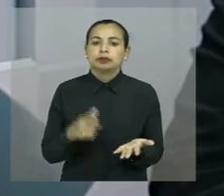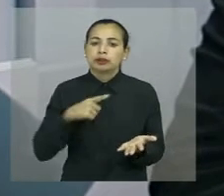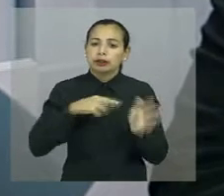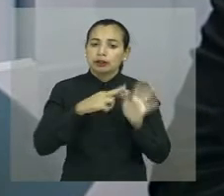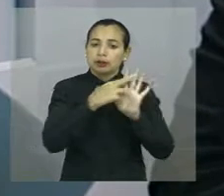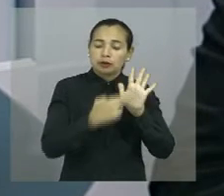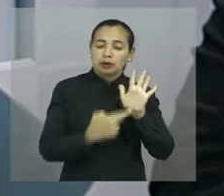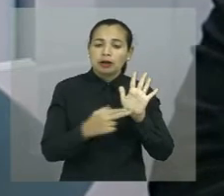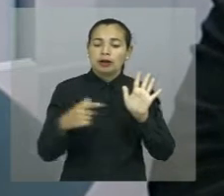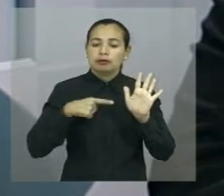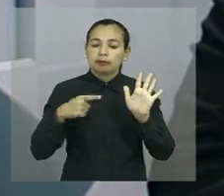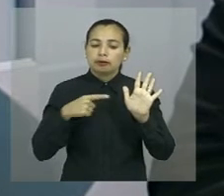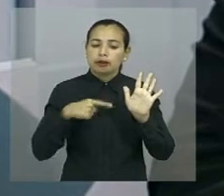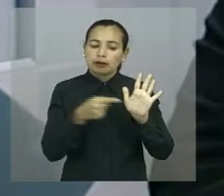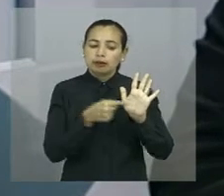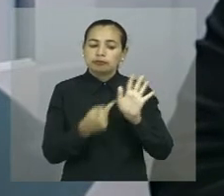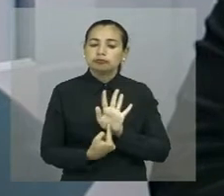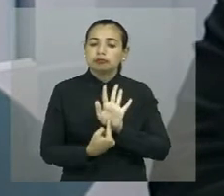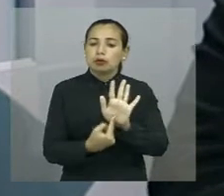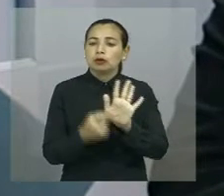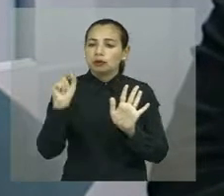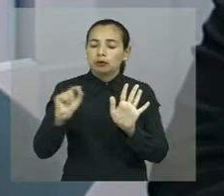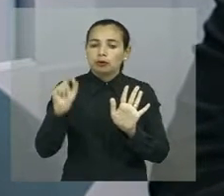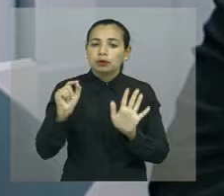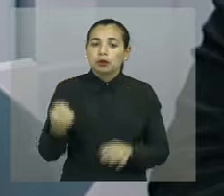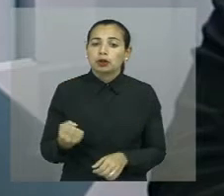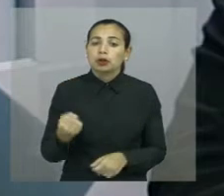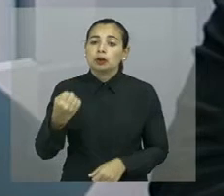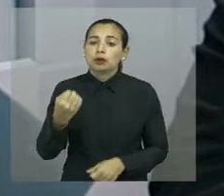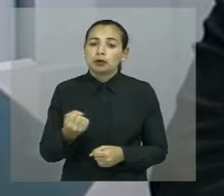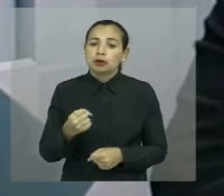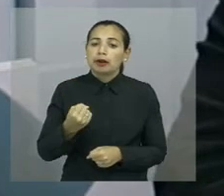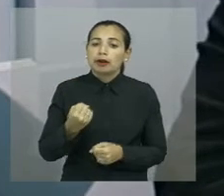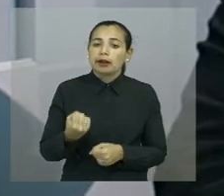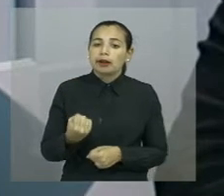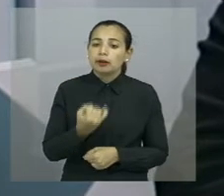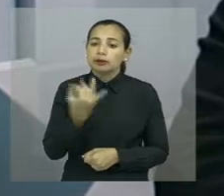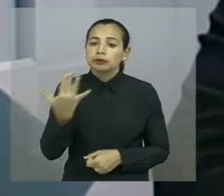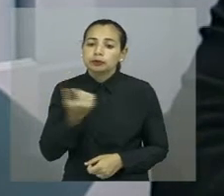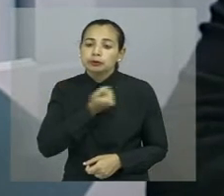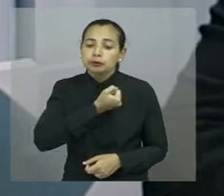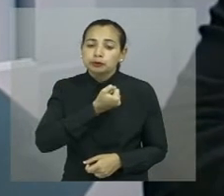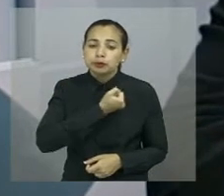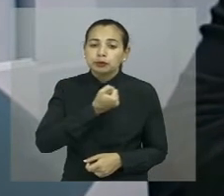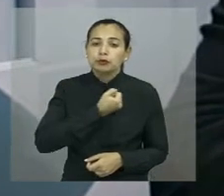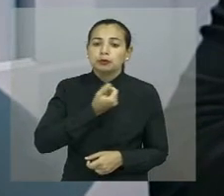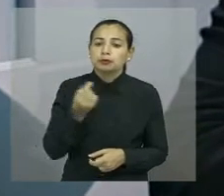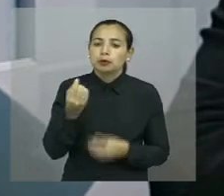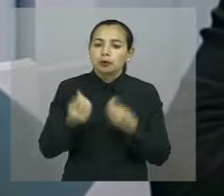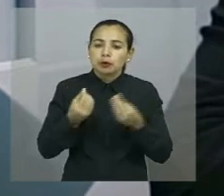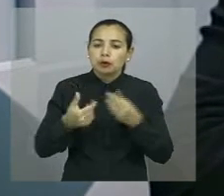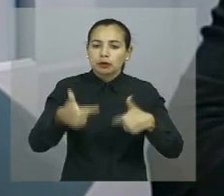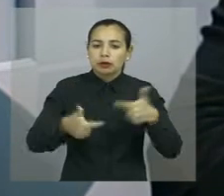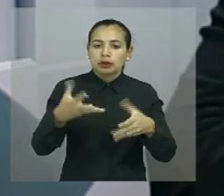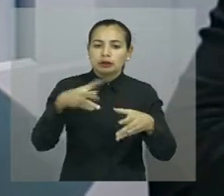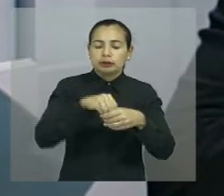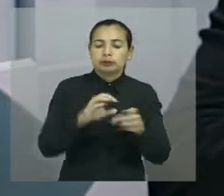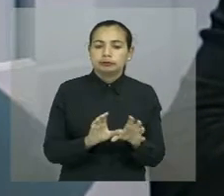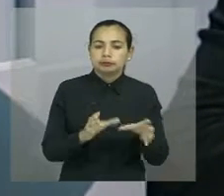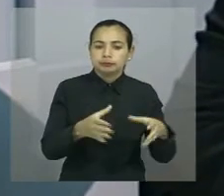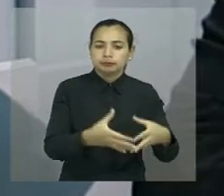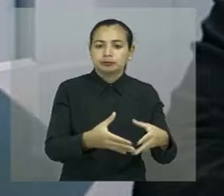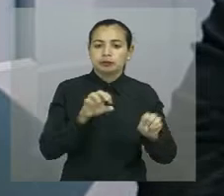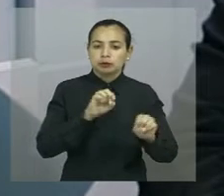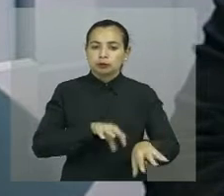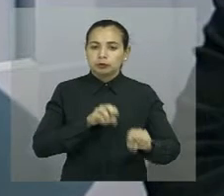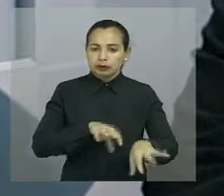relatório, apresentamos os números que foram trabalhados na Comissão de Educação. Então, aqui nós podemos ver que